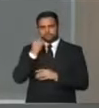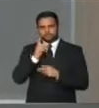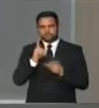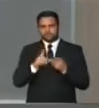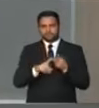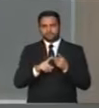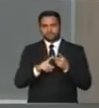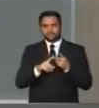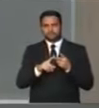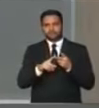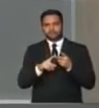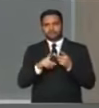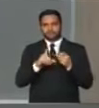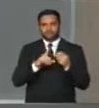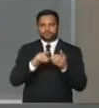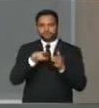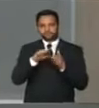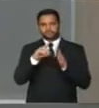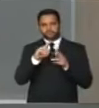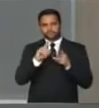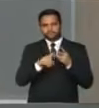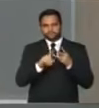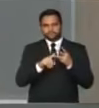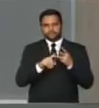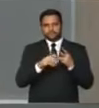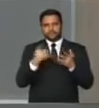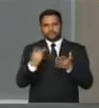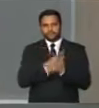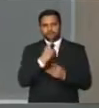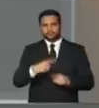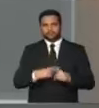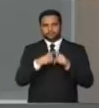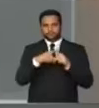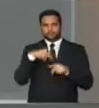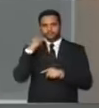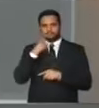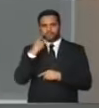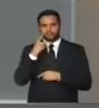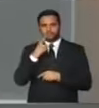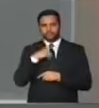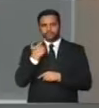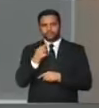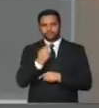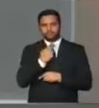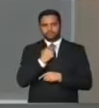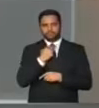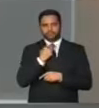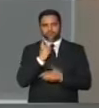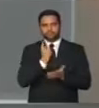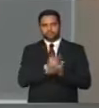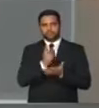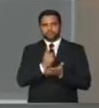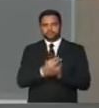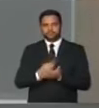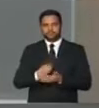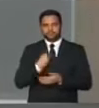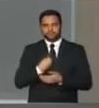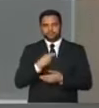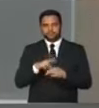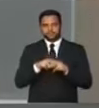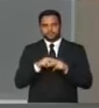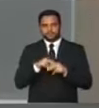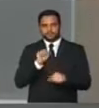Deputados. Item 3. Eventuais disputas políticas não podem prevalecer